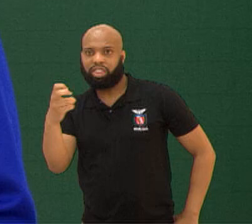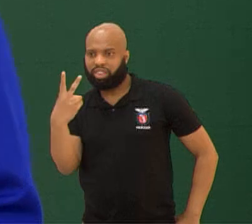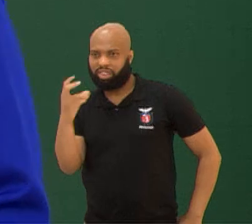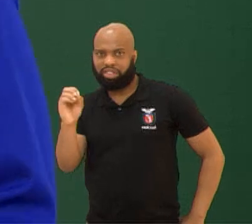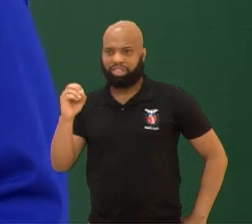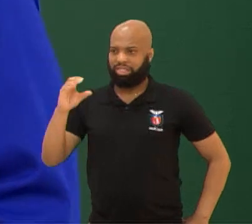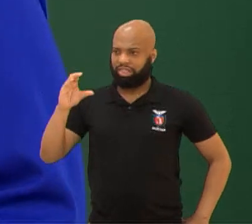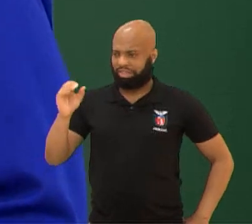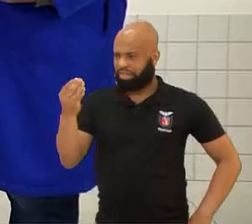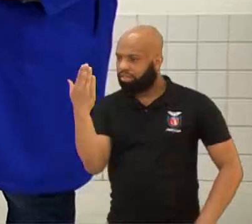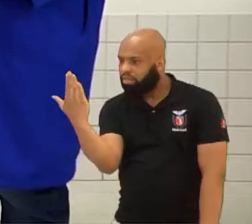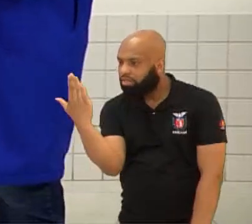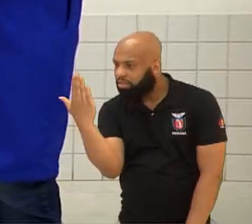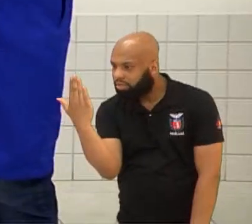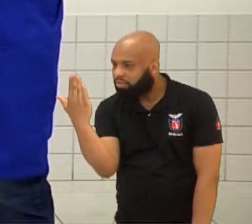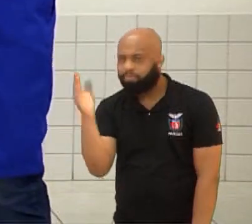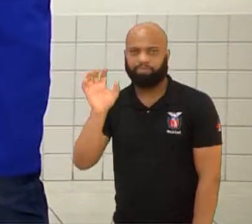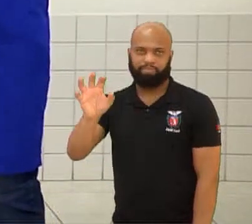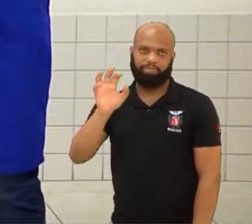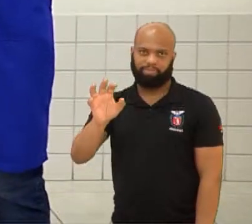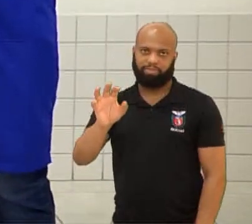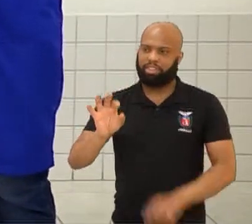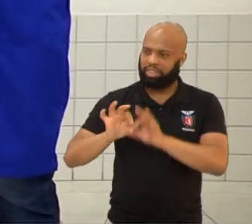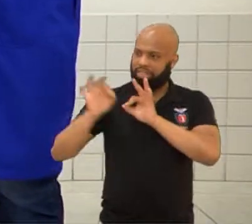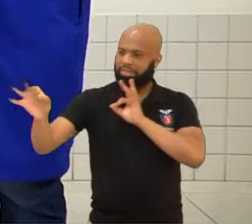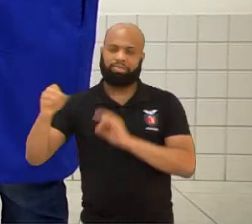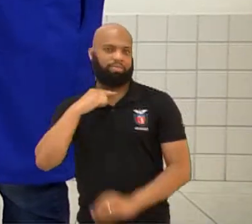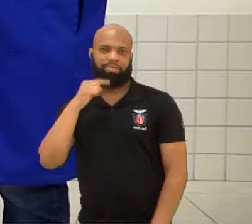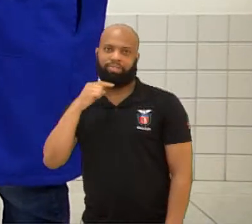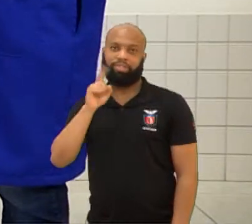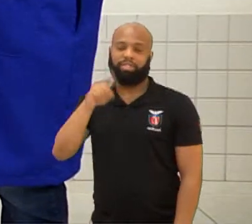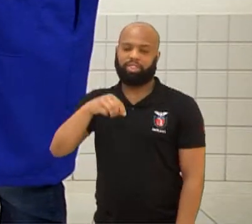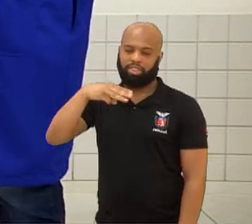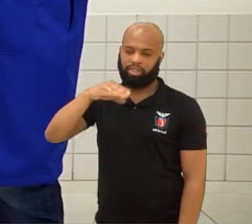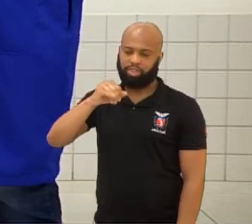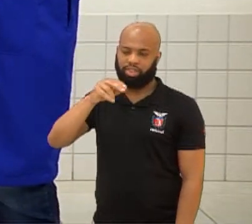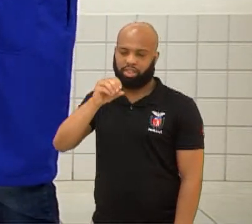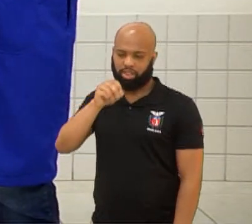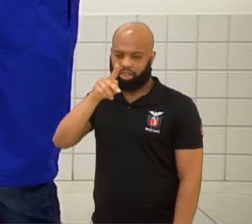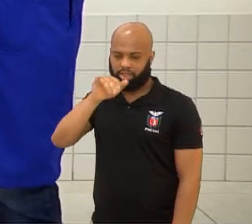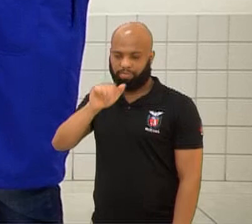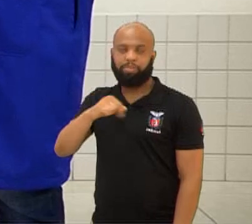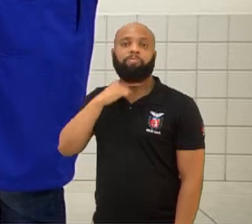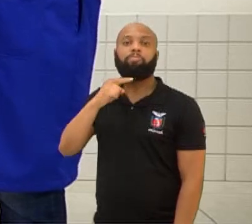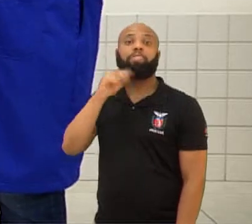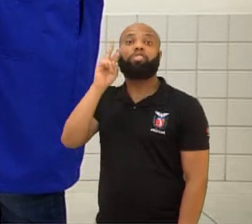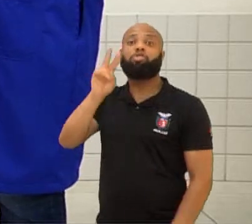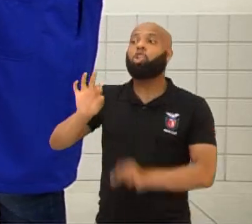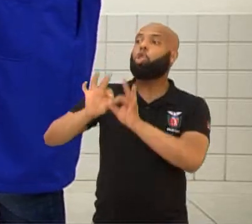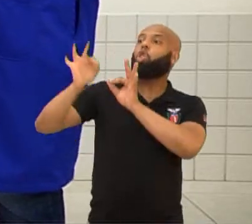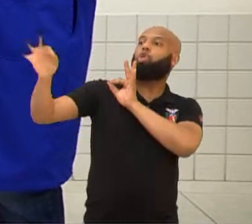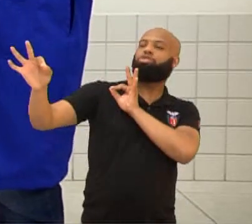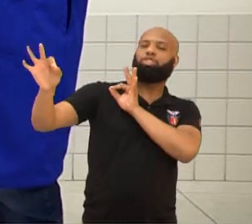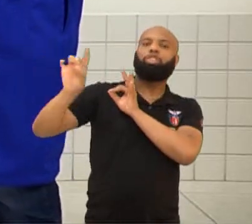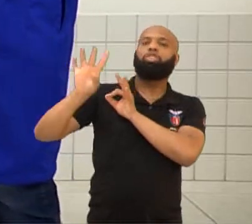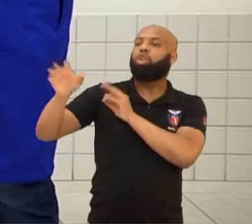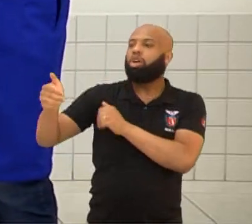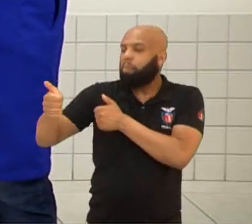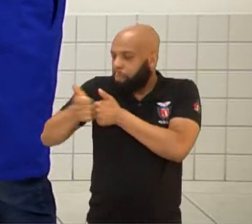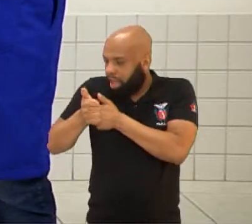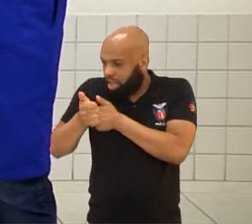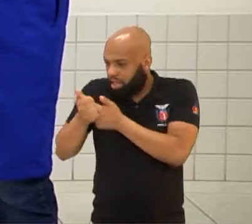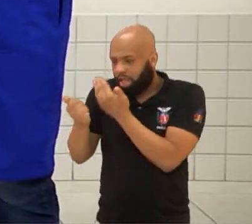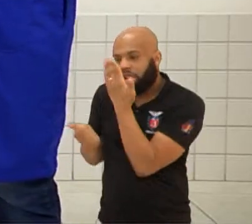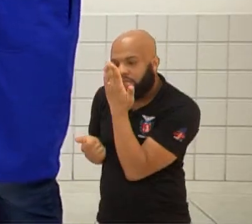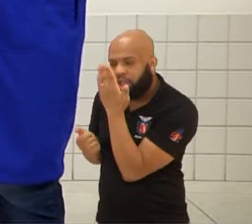de mim. É horrível isso. Bom, então vamos lá. Olha o conceito que temos aqui, pessoal, dentro dessa ideia da miopia. Então, o